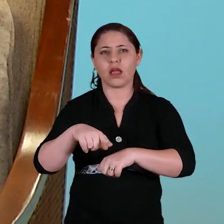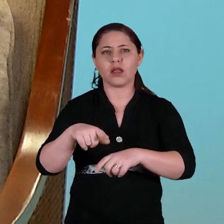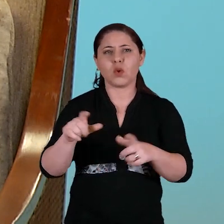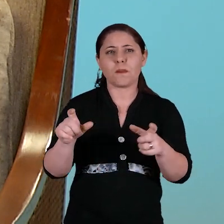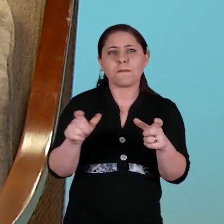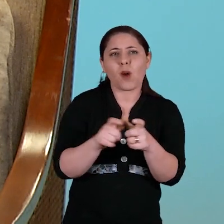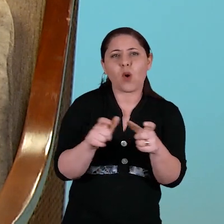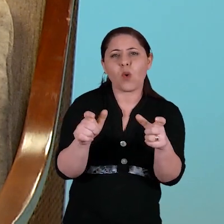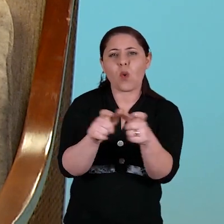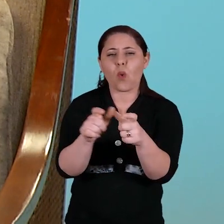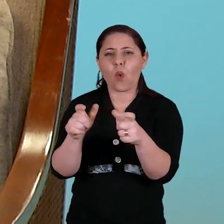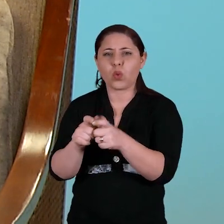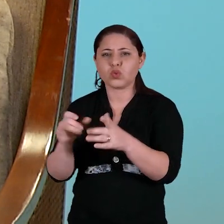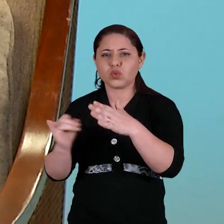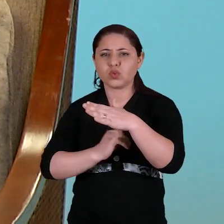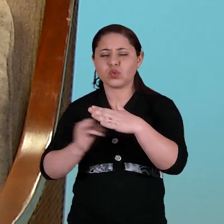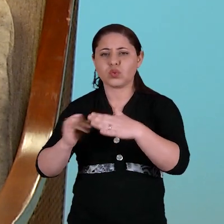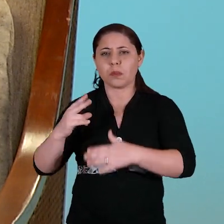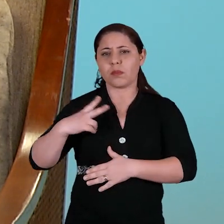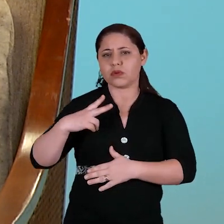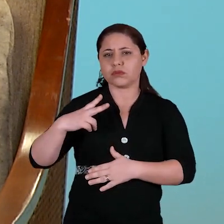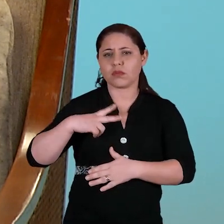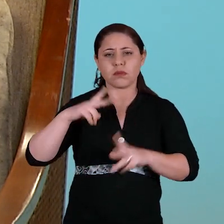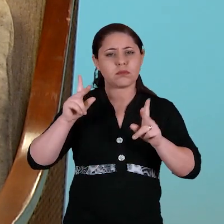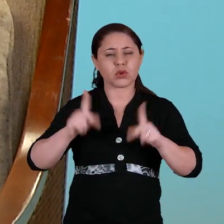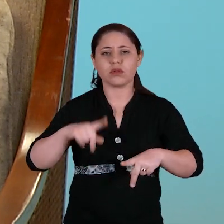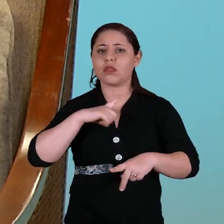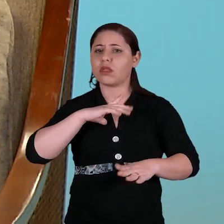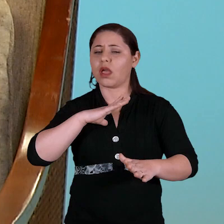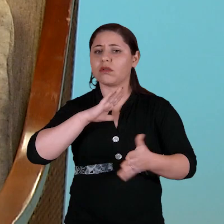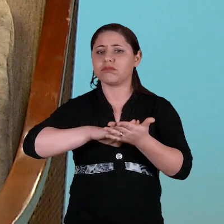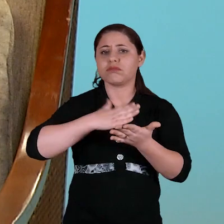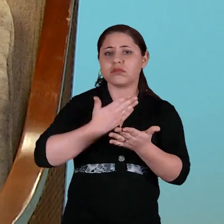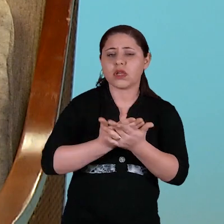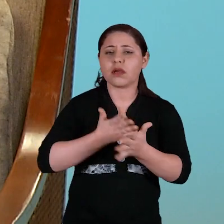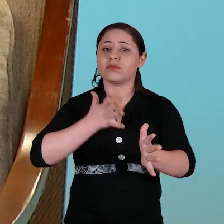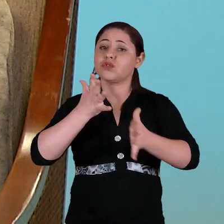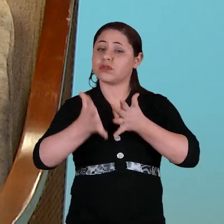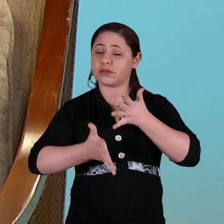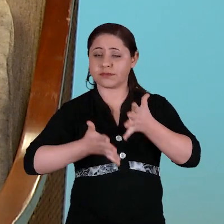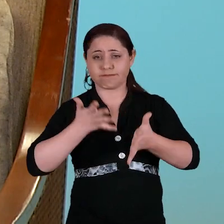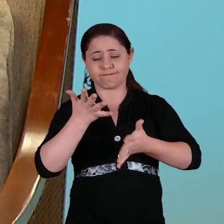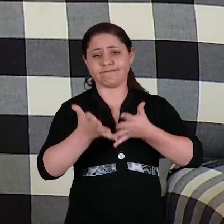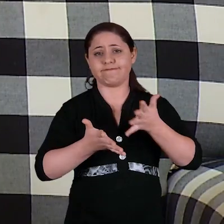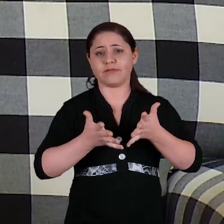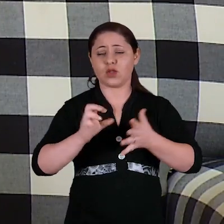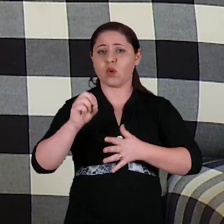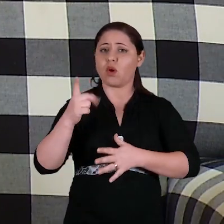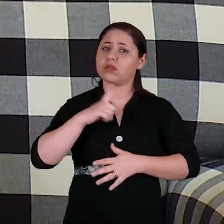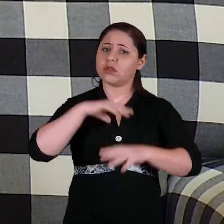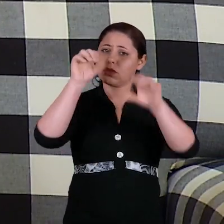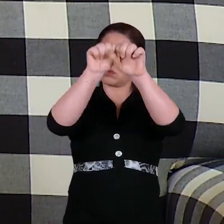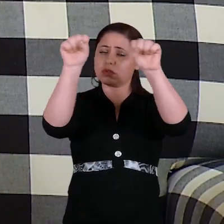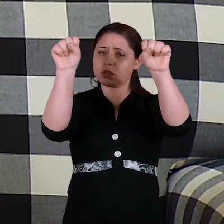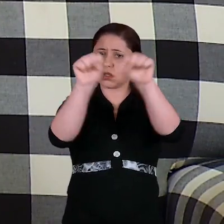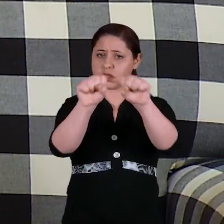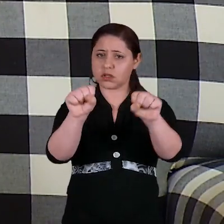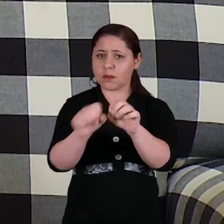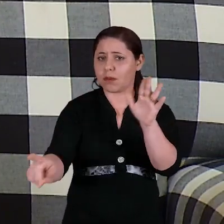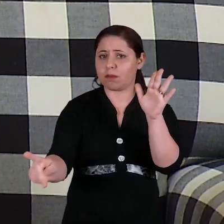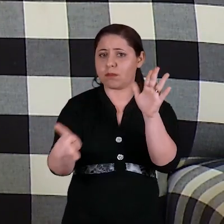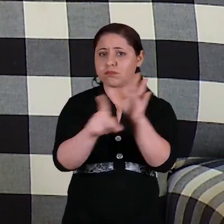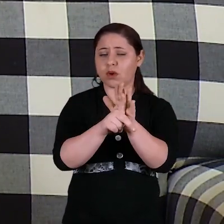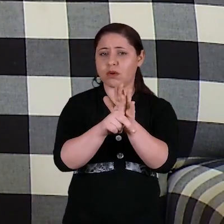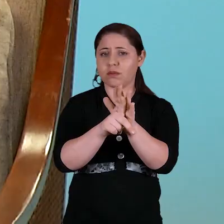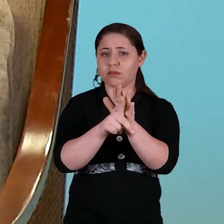poucas as instituições públicas e privadas que têm intérpretes de Libras ou que têm um sistema arquitetônico